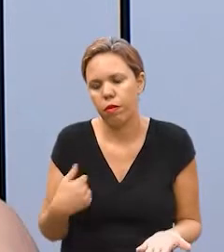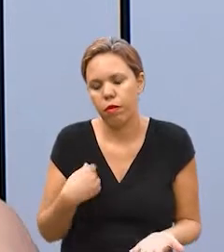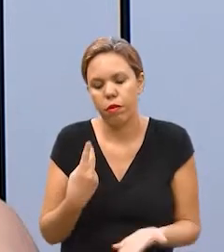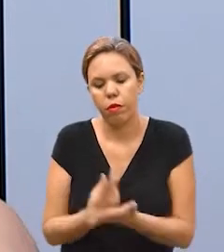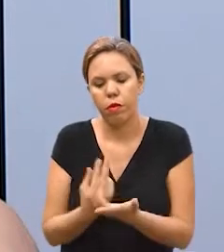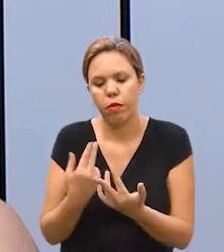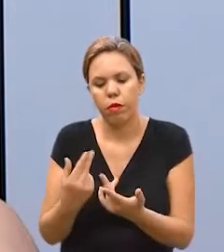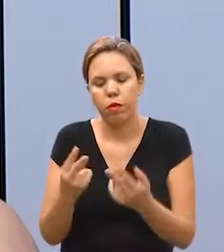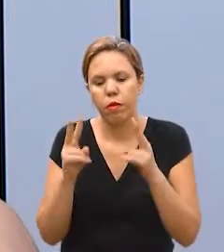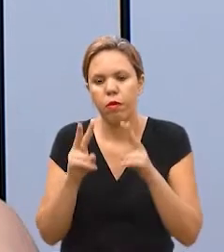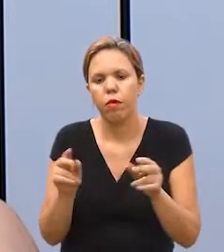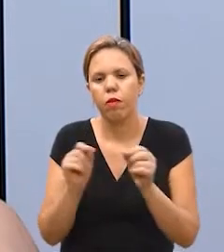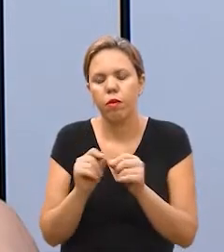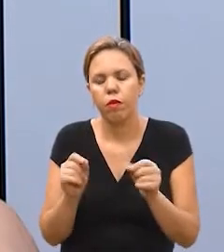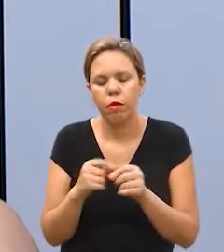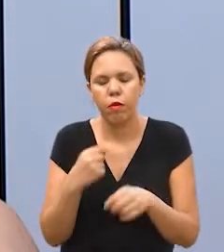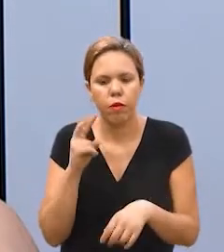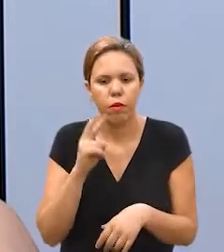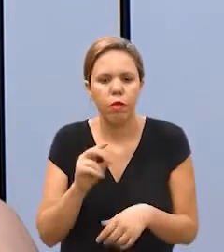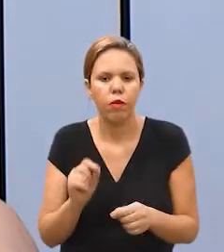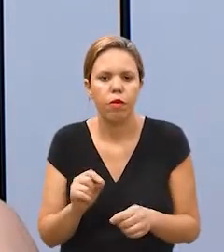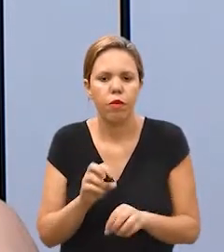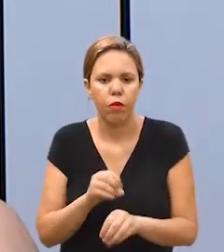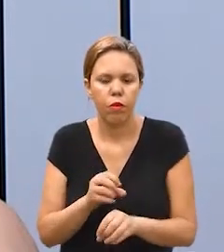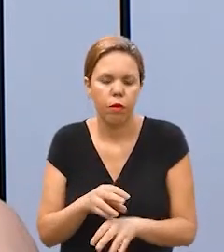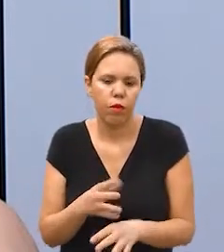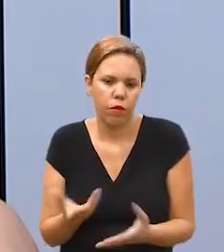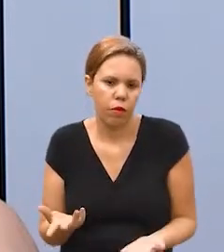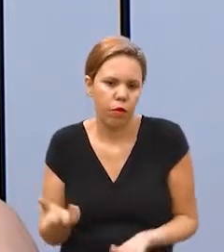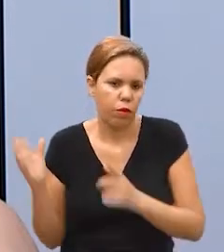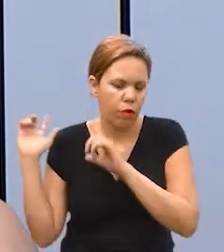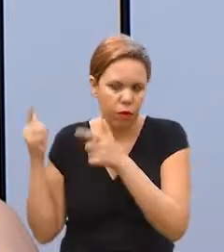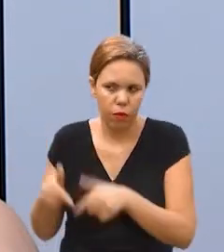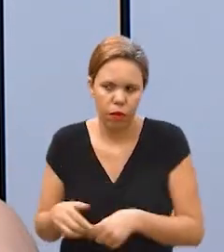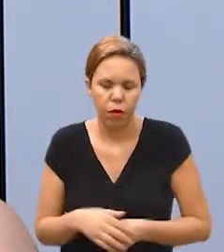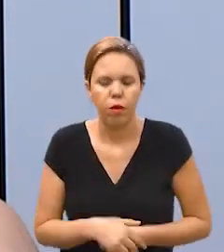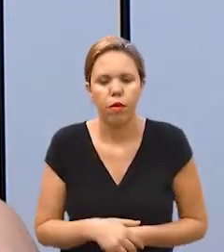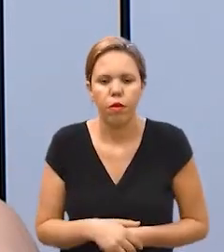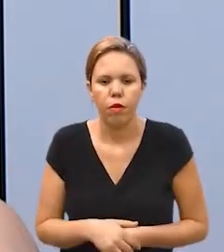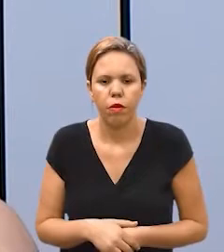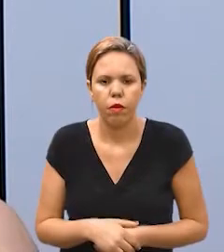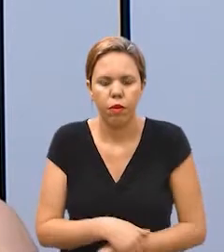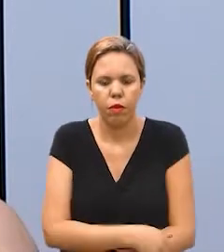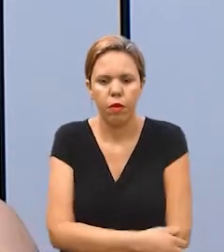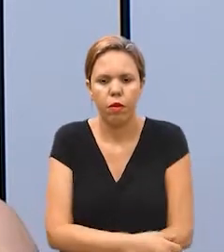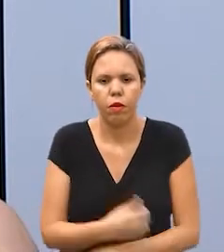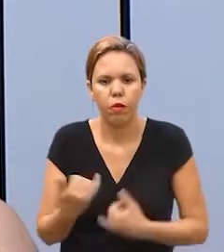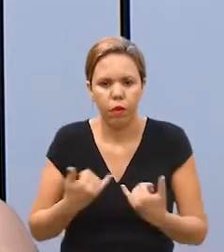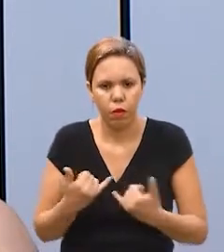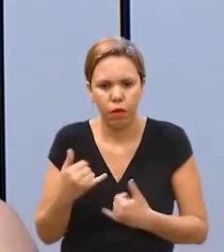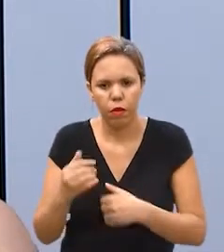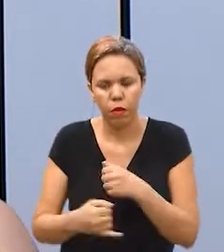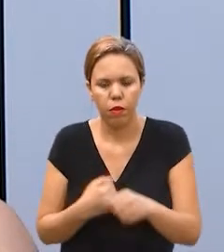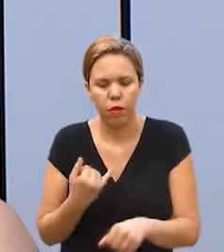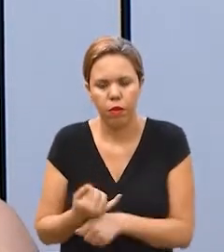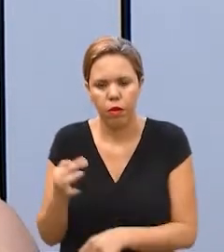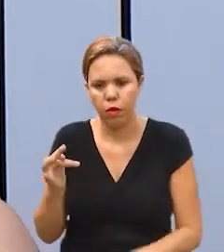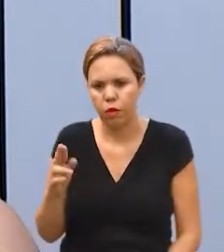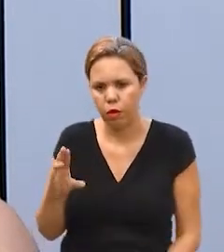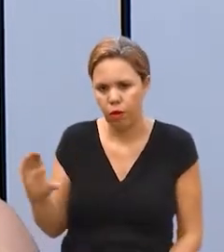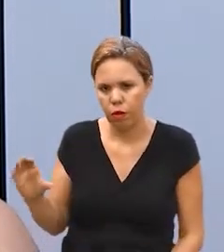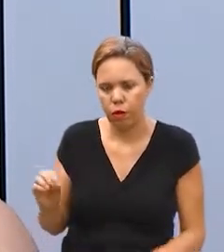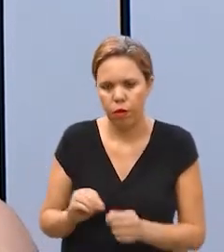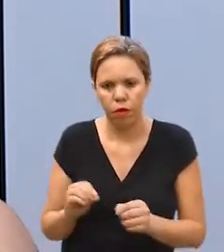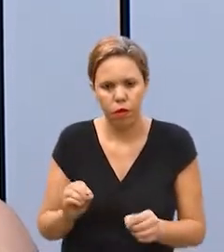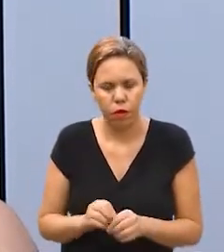mesmos olhos que nós vemos o ensino regular. Esses dados são da FUMEC, mas além do serviço prestado